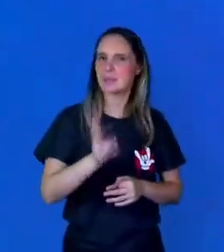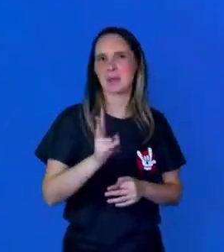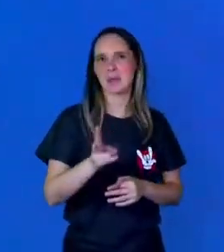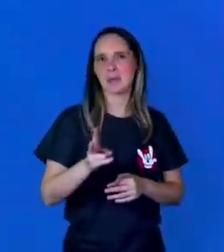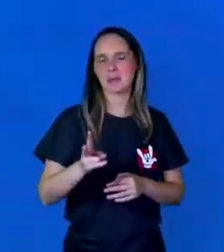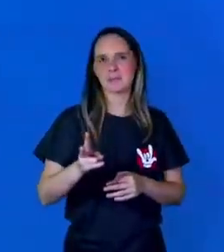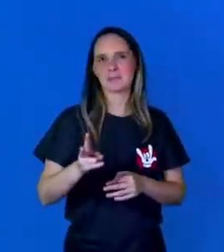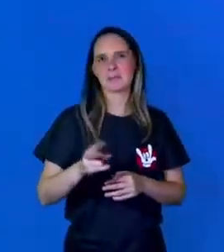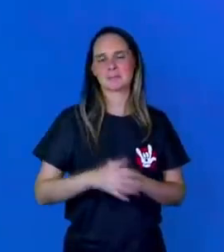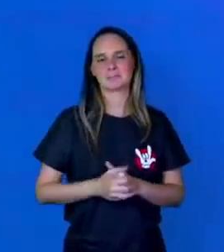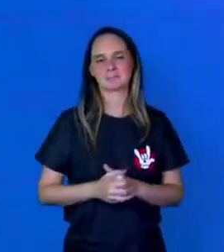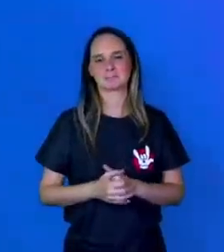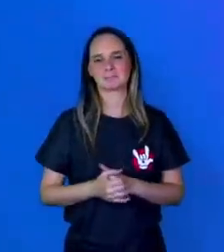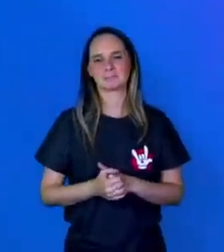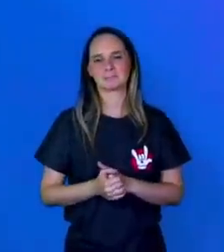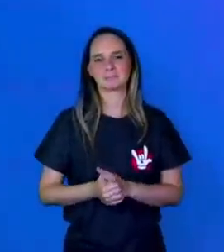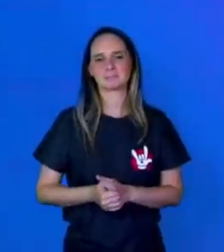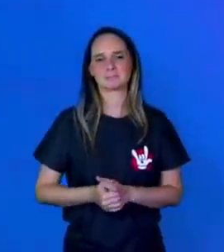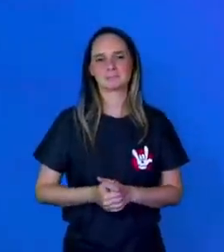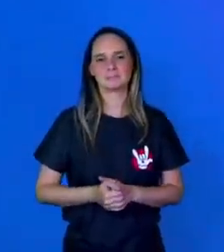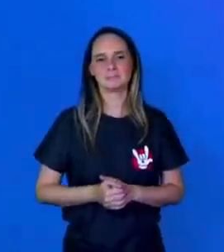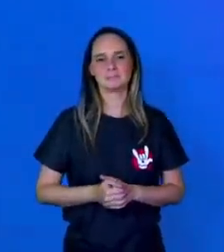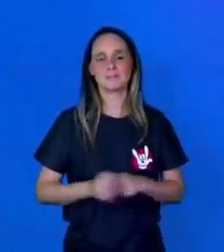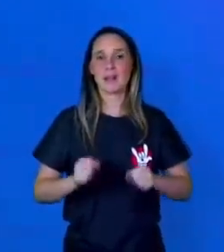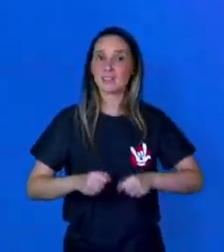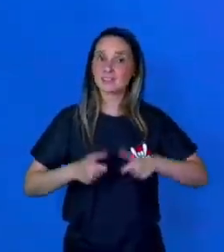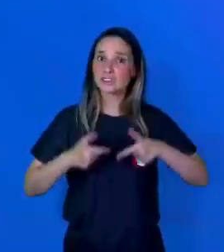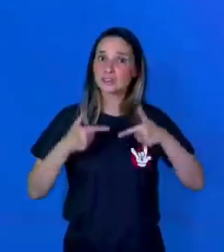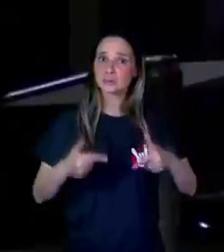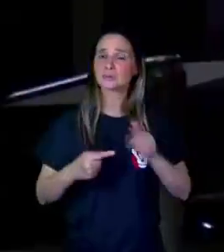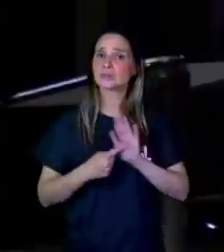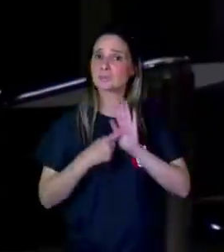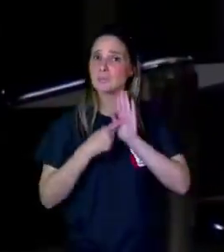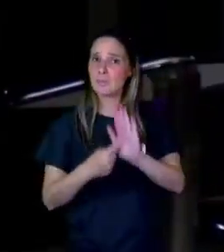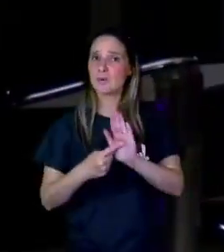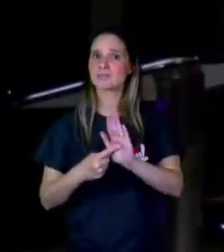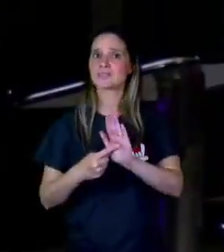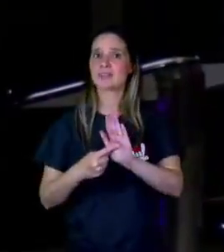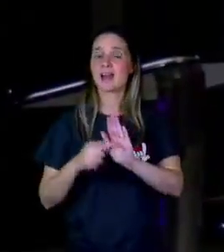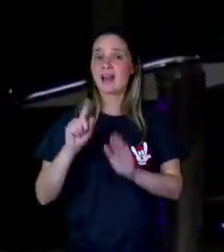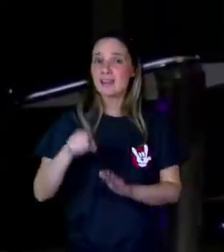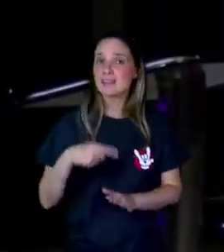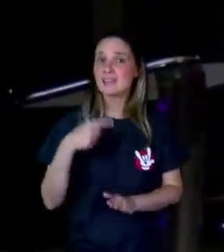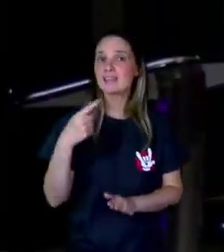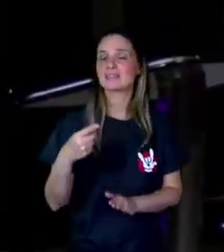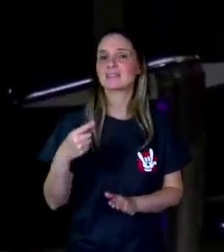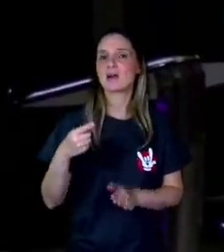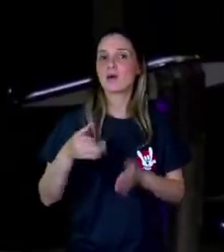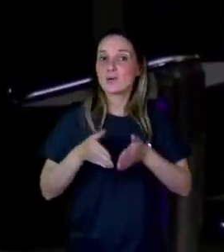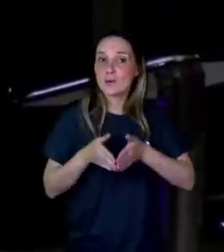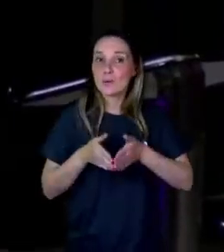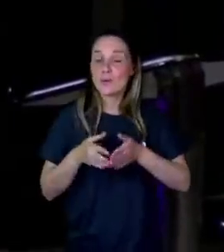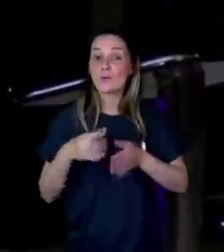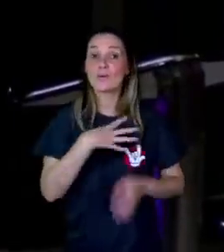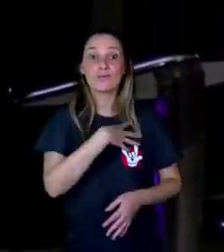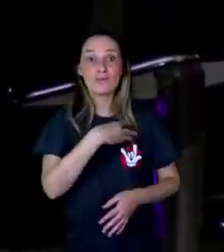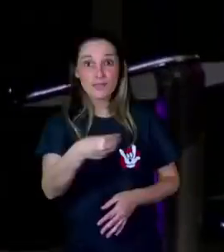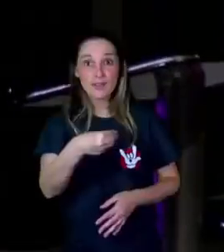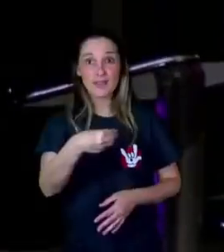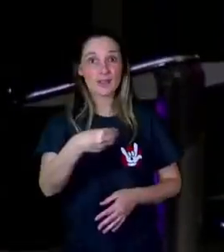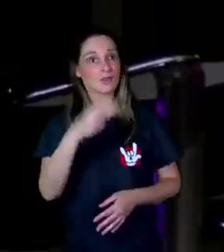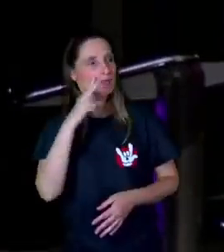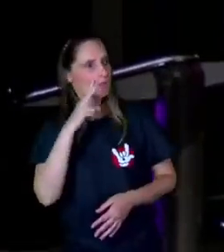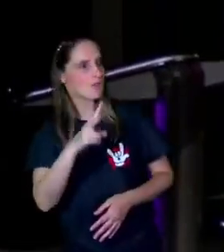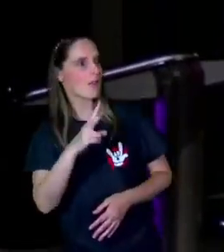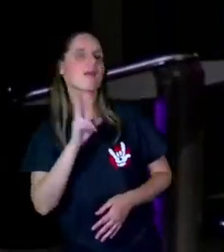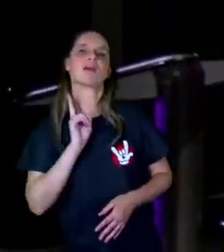quem combateu o bom combate, correu a corrida até o fim e virou uma boa referência para que aqueles que vêm depois de vocês tenham em quem se